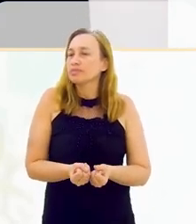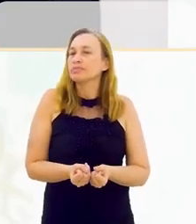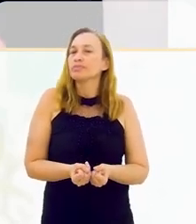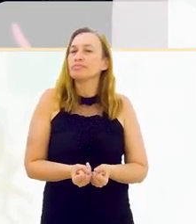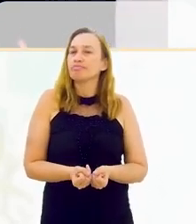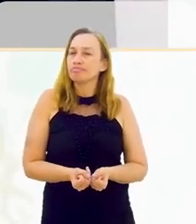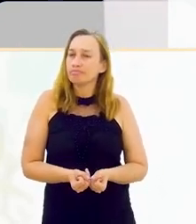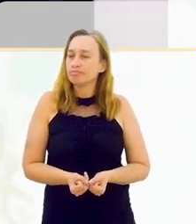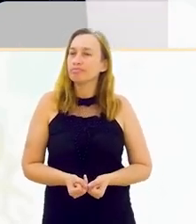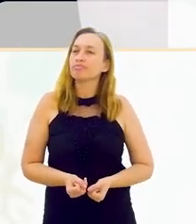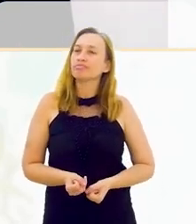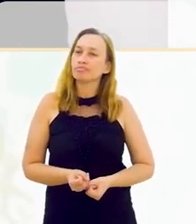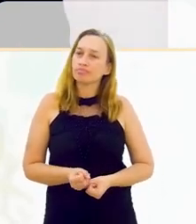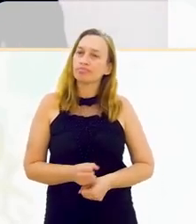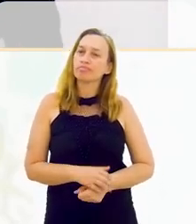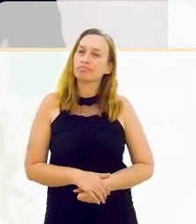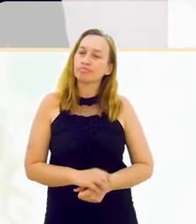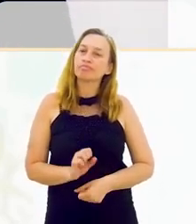Acolhedora.